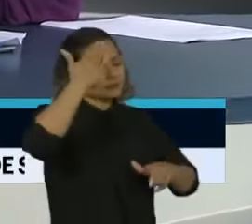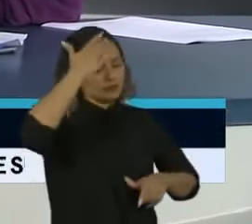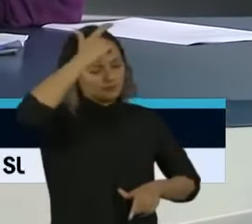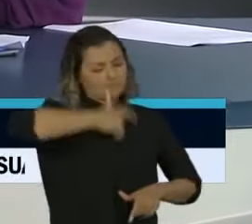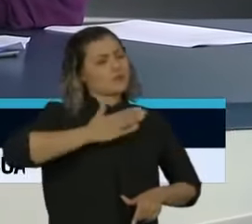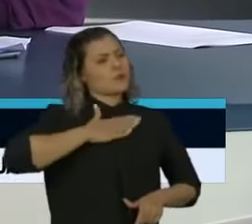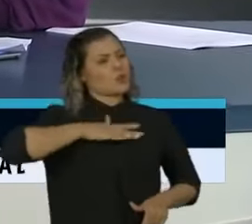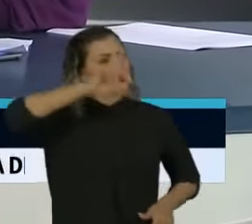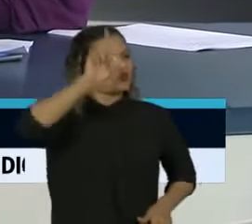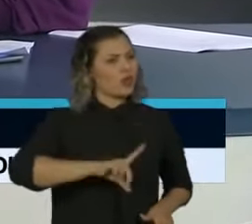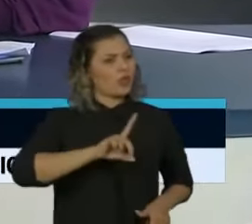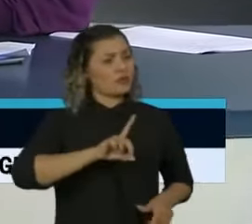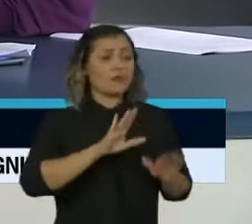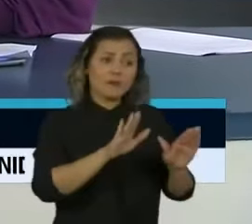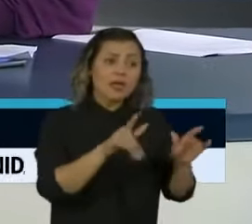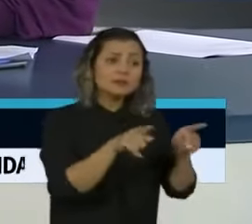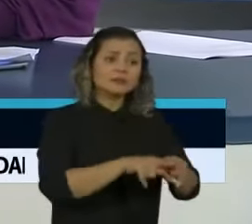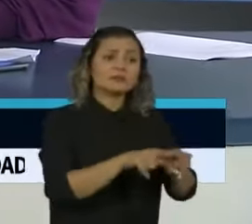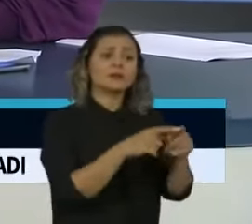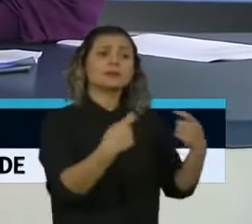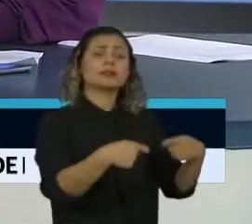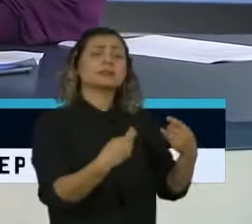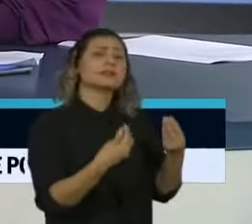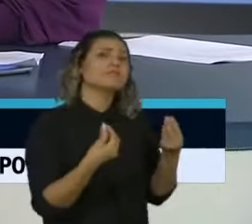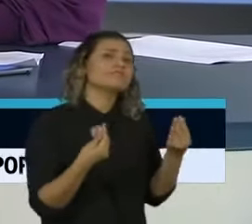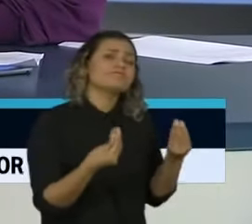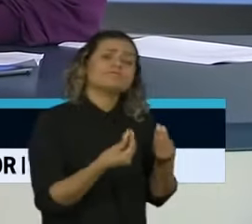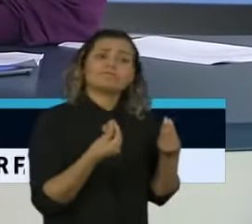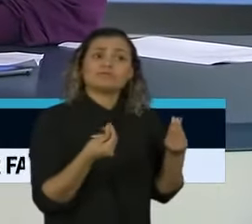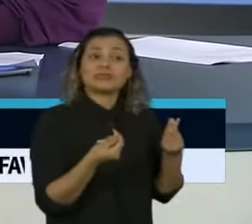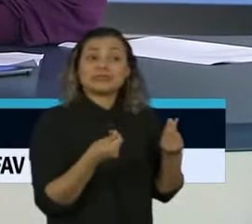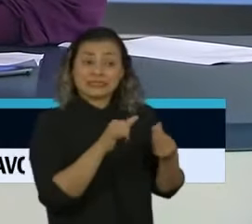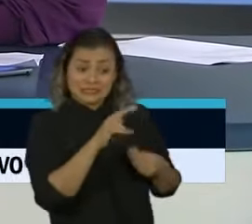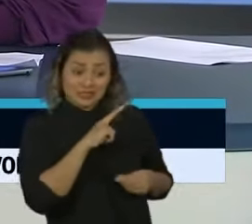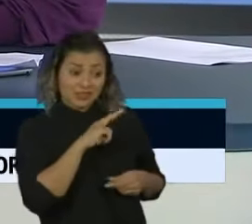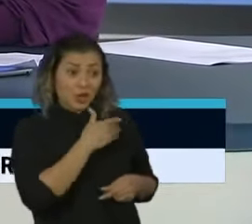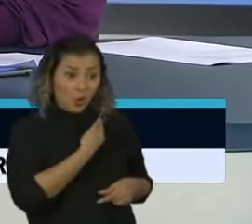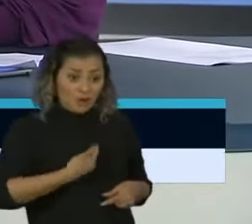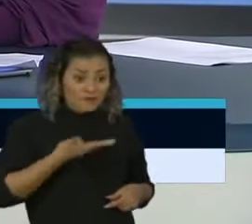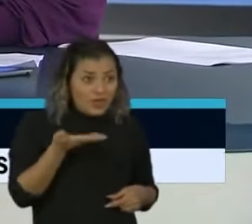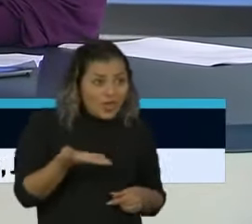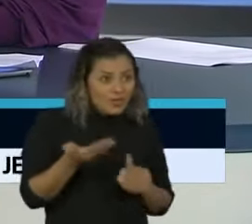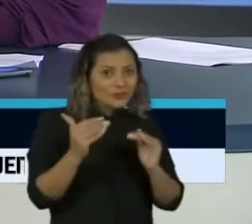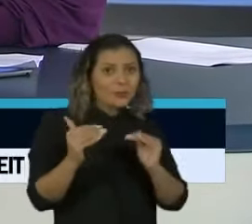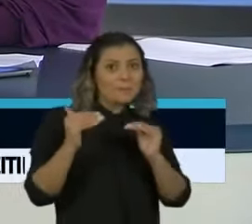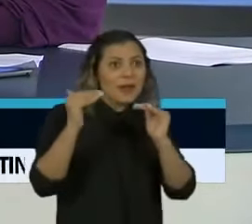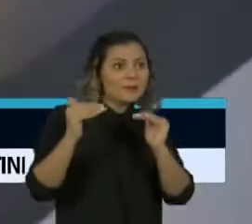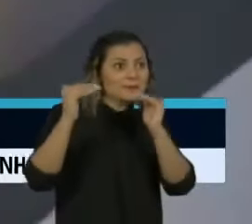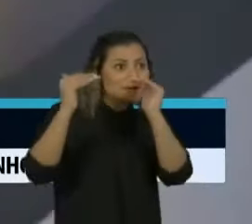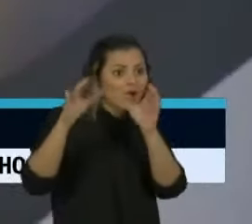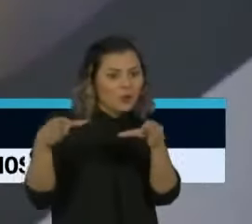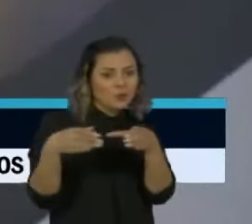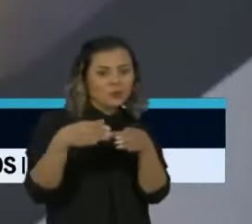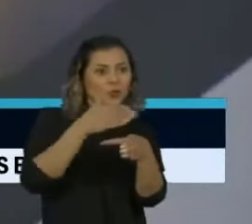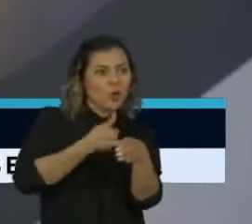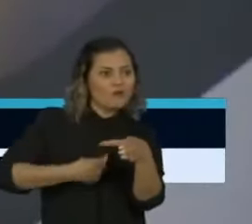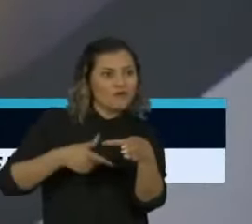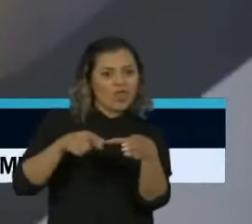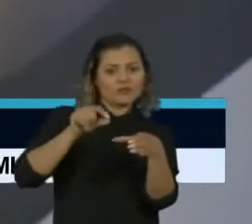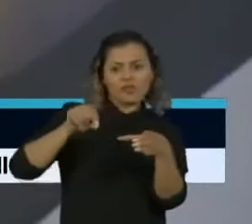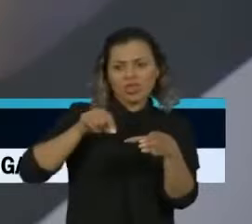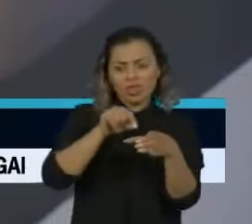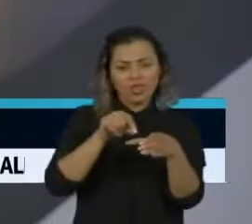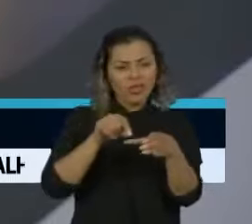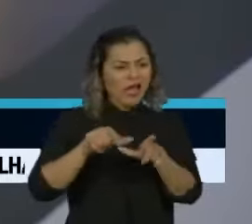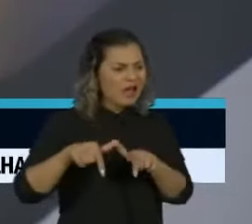delas, mas você tem que ter, se você tem um governo ou altos funcionários do governo dizendo o contrário,